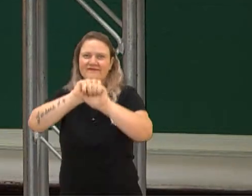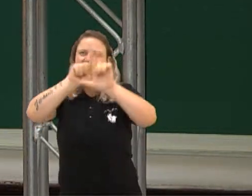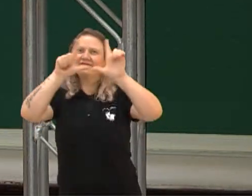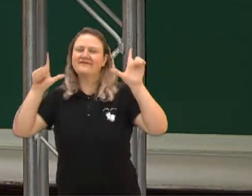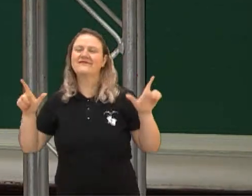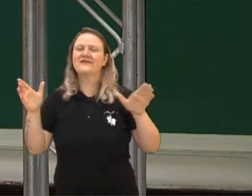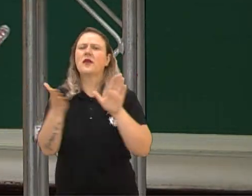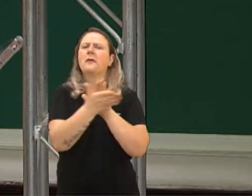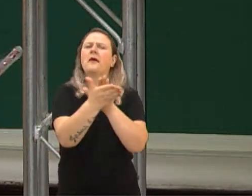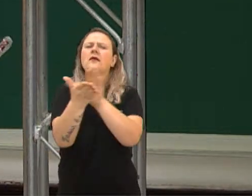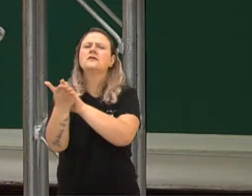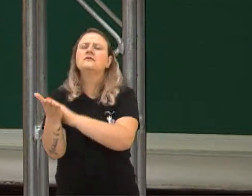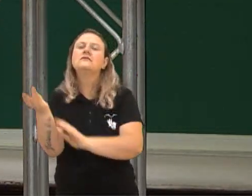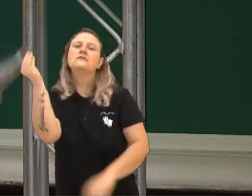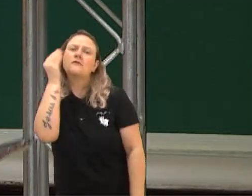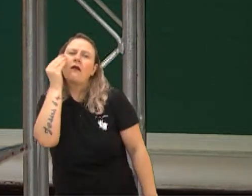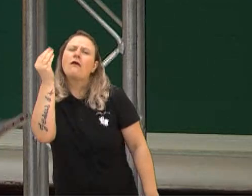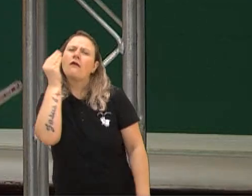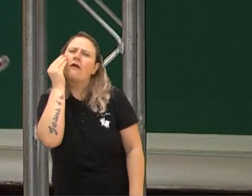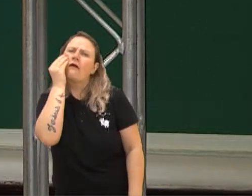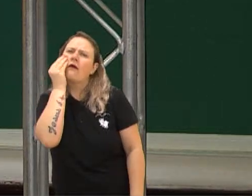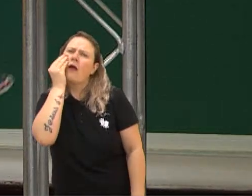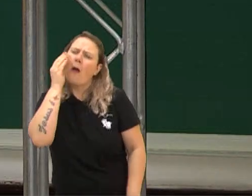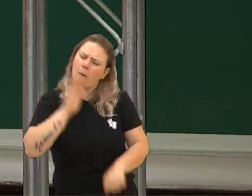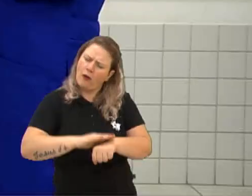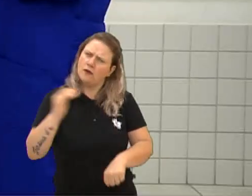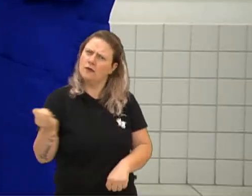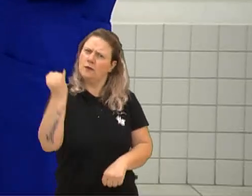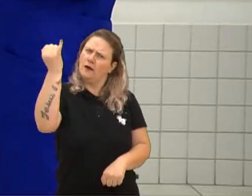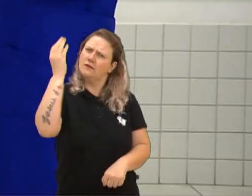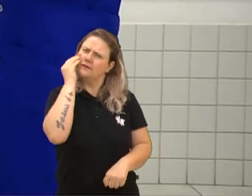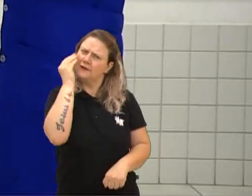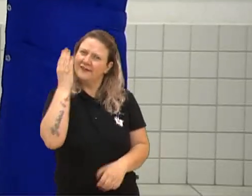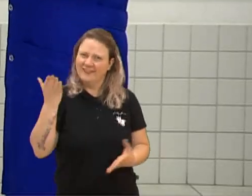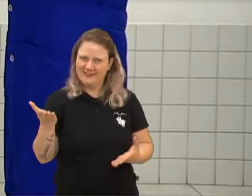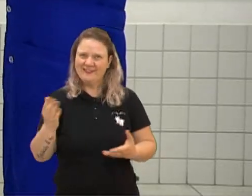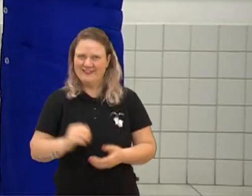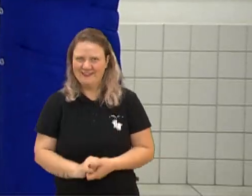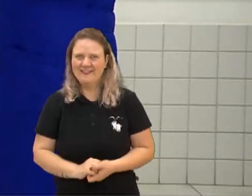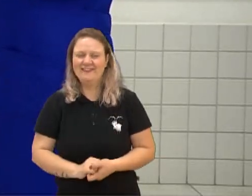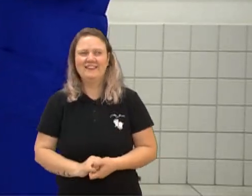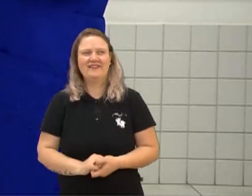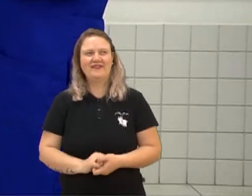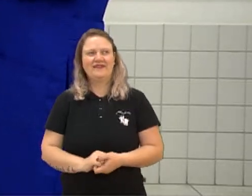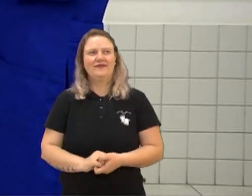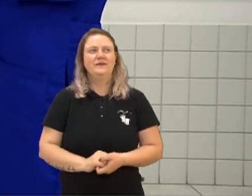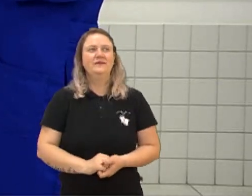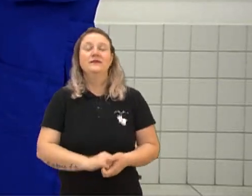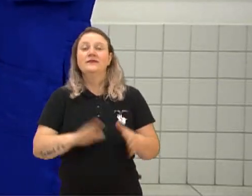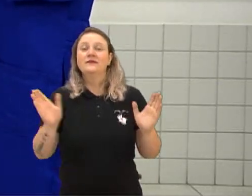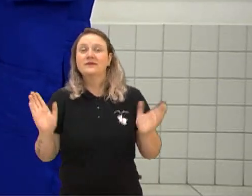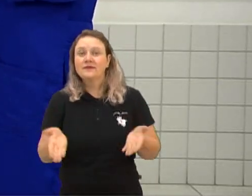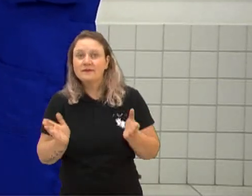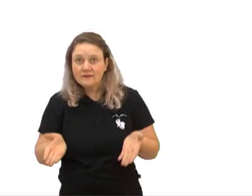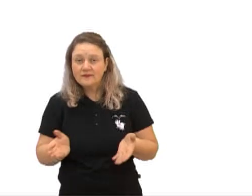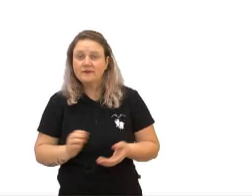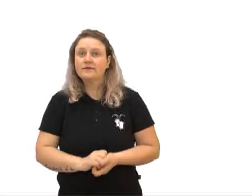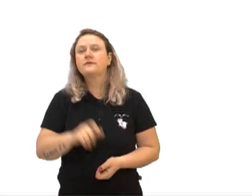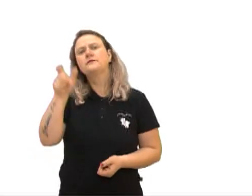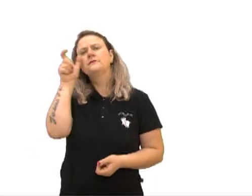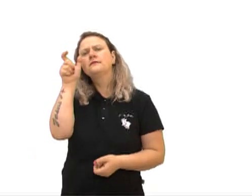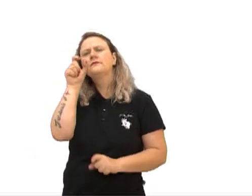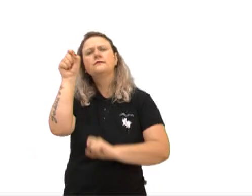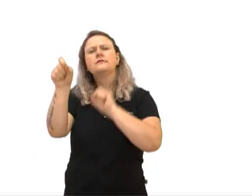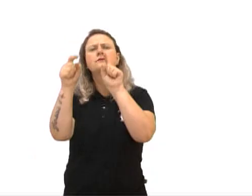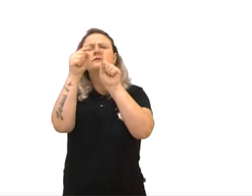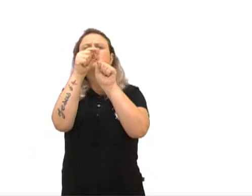porque tentou, né, mesmo que errou, agora aprendeu que a gente tem que fazer esse diálogo com o verbo, né, pessoal? Então, vamos agora ver quais são os